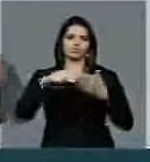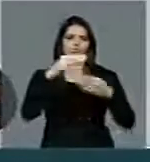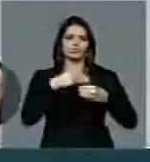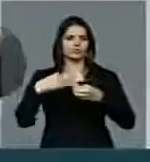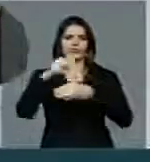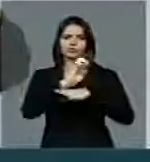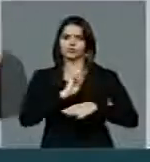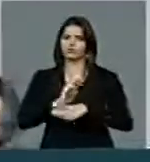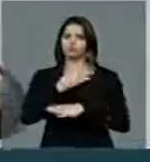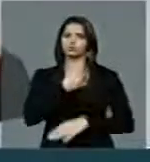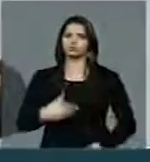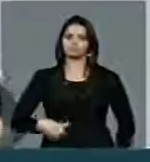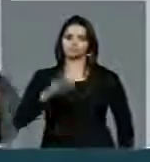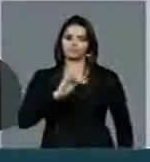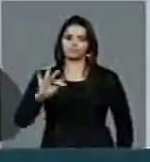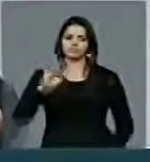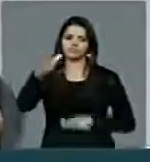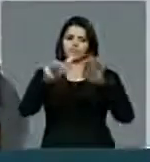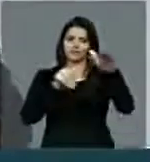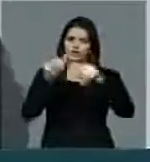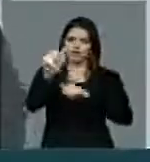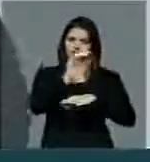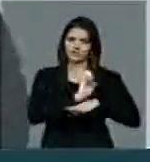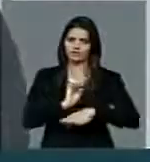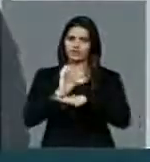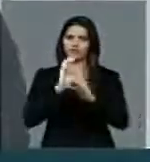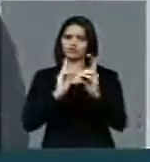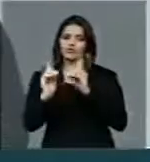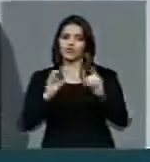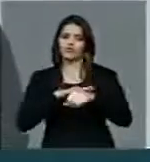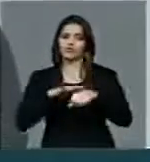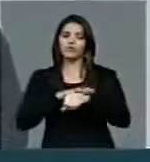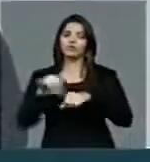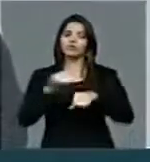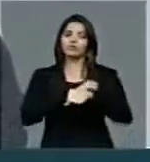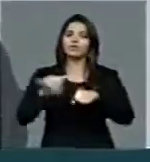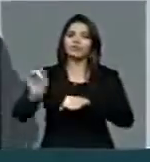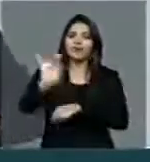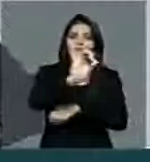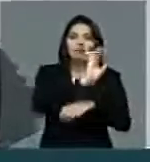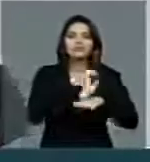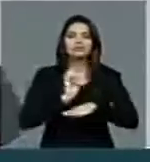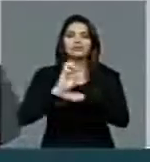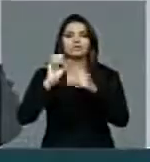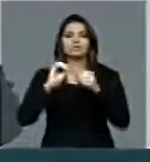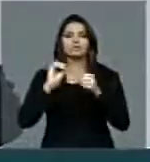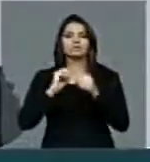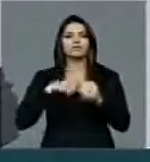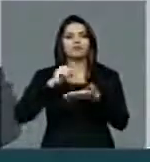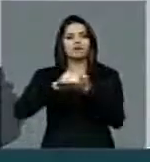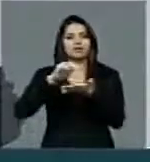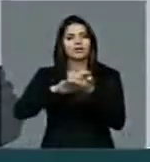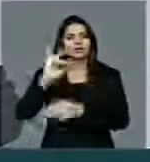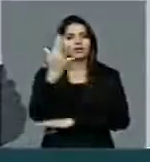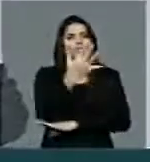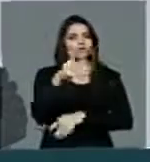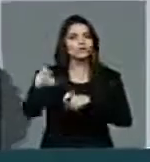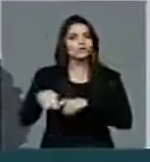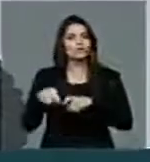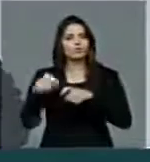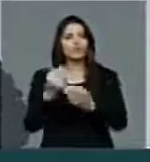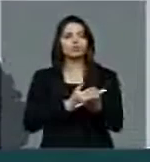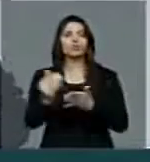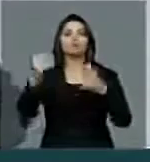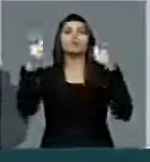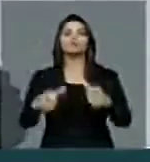estou chamando o Estado a Estado para um diálogo para saber qual é a estratégia de cada Estado para fazer o seu cadastro ambiental rural. Vai começar